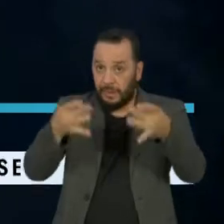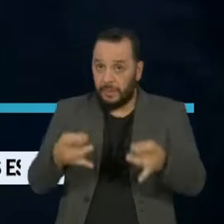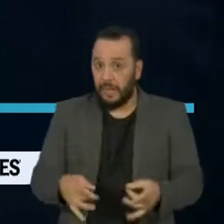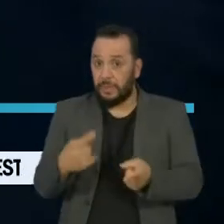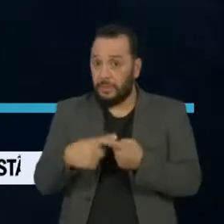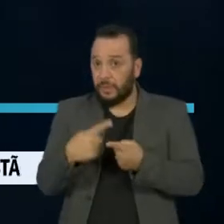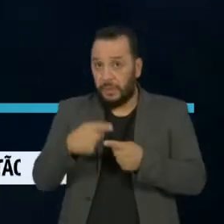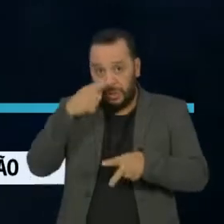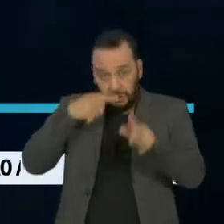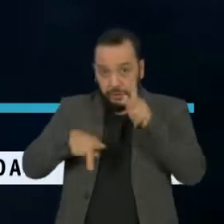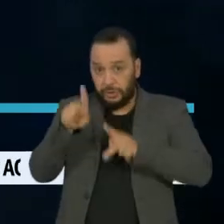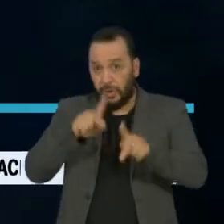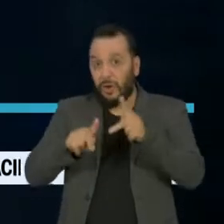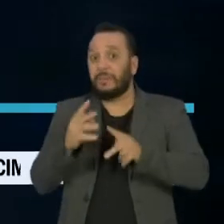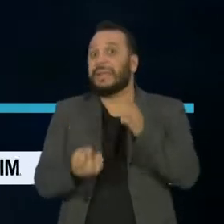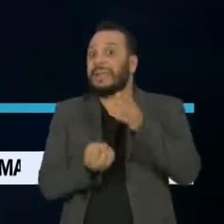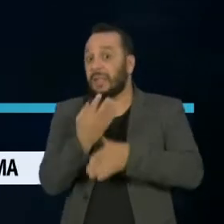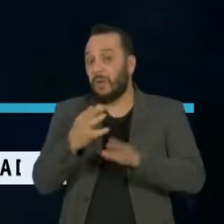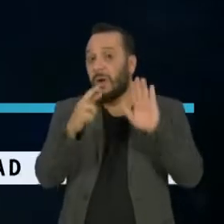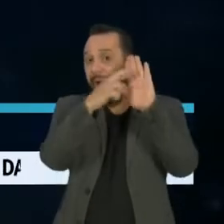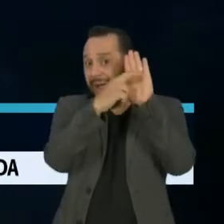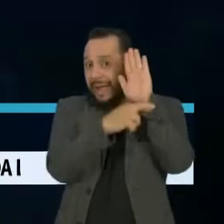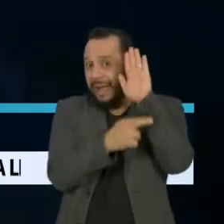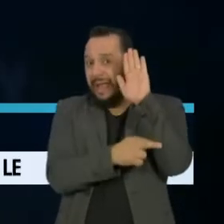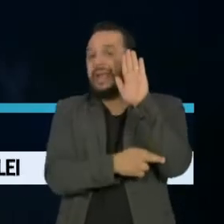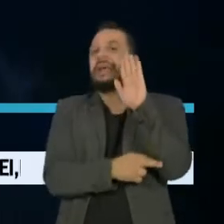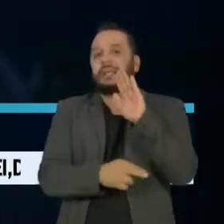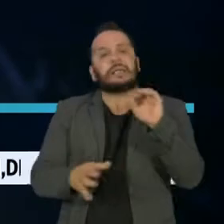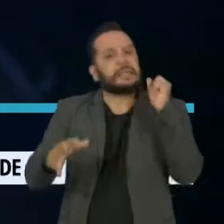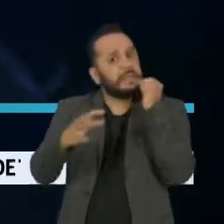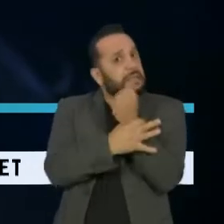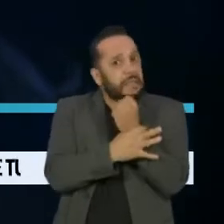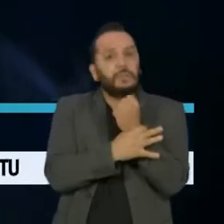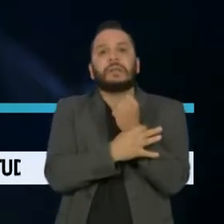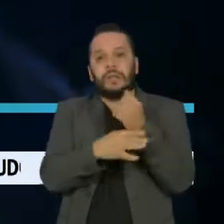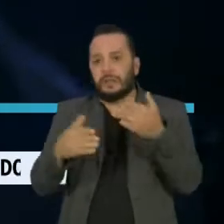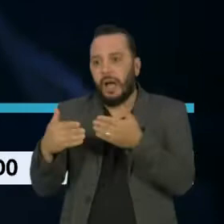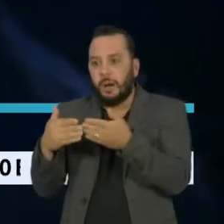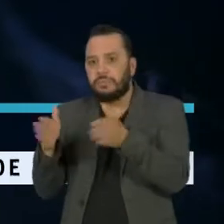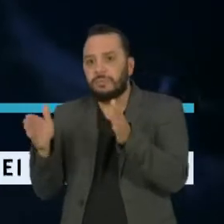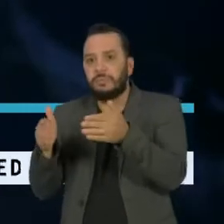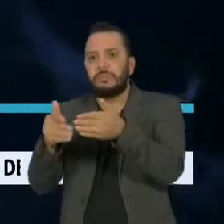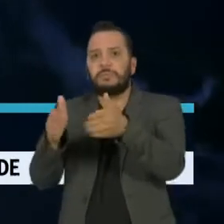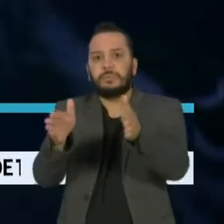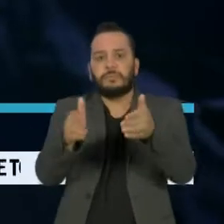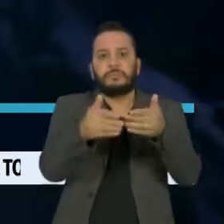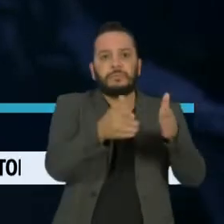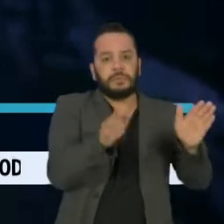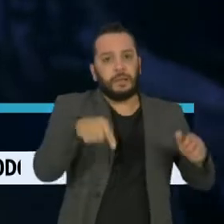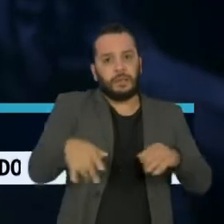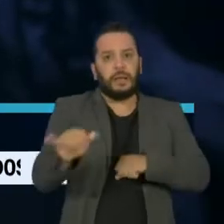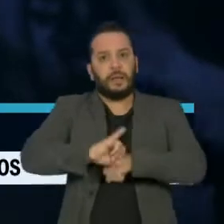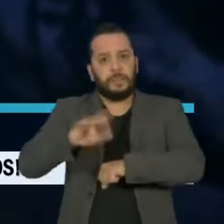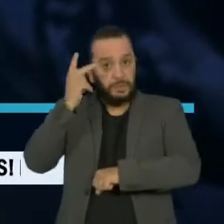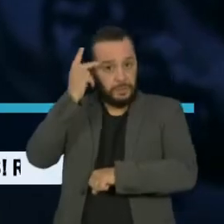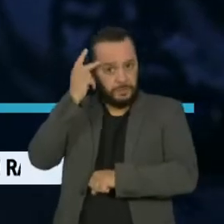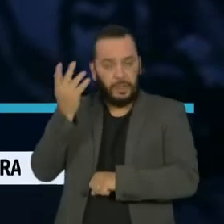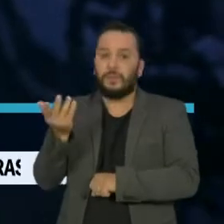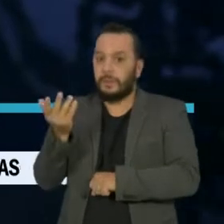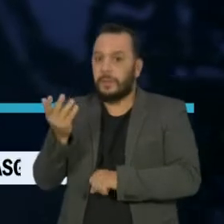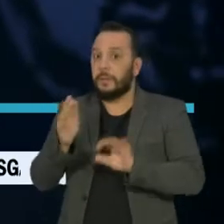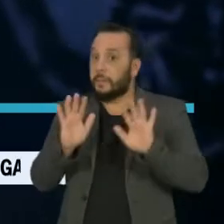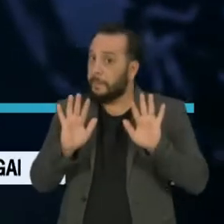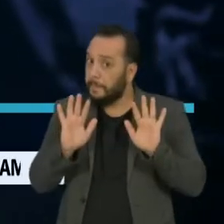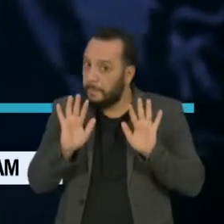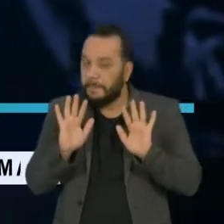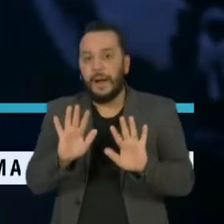o shopping centers criar um protocolos de biossegurança para reabertura gradual dos estabelecimentos na capital paulista assim